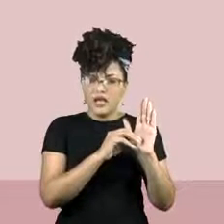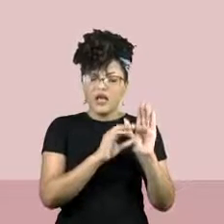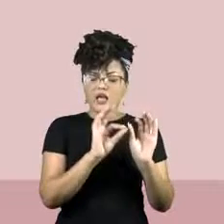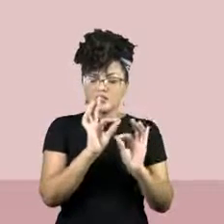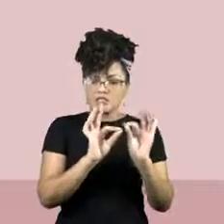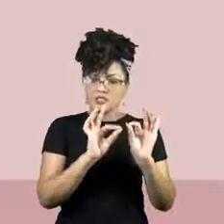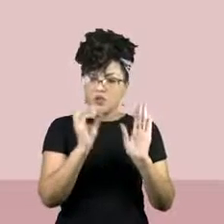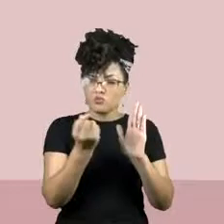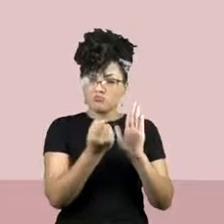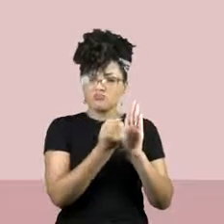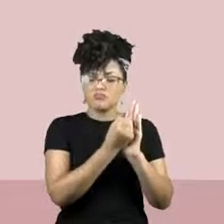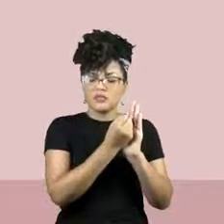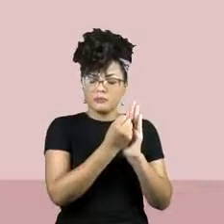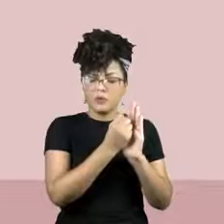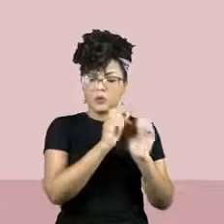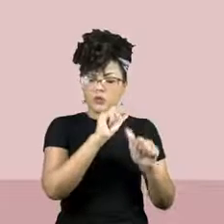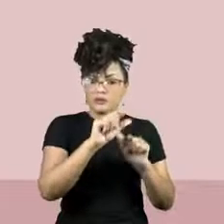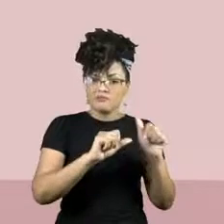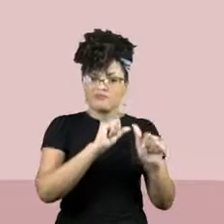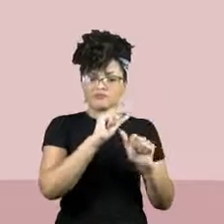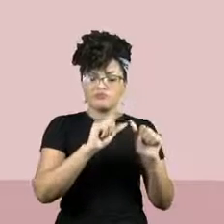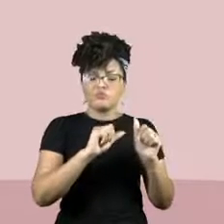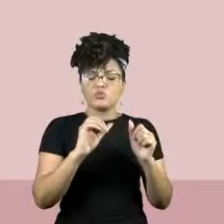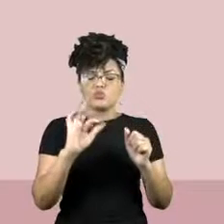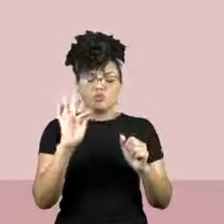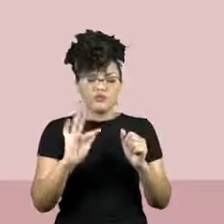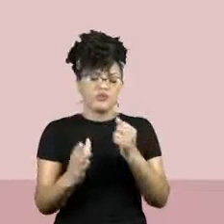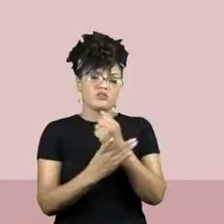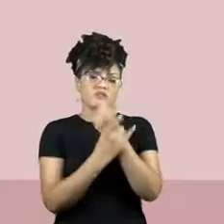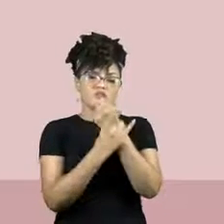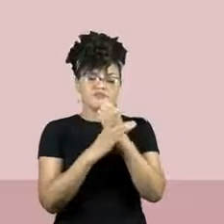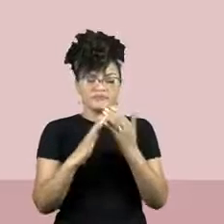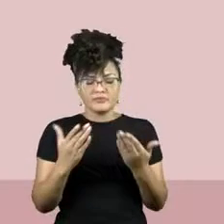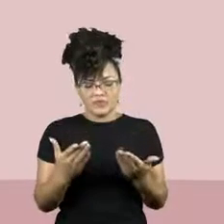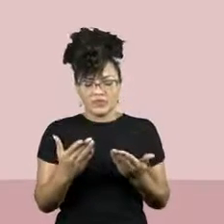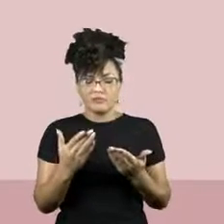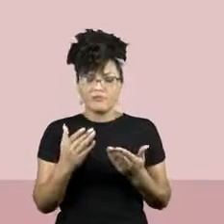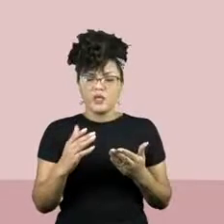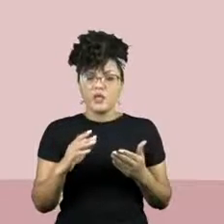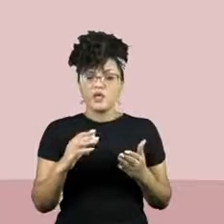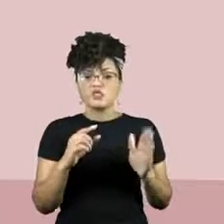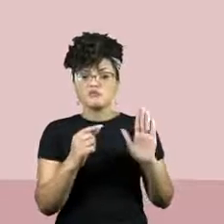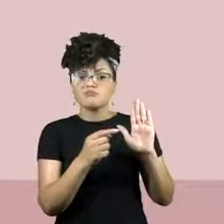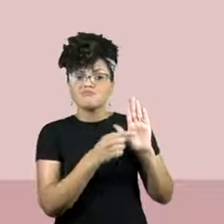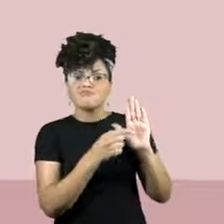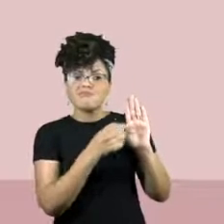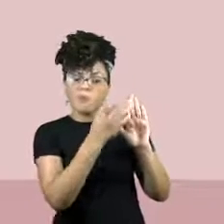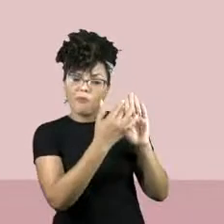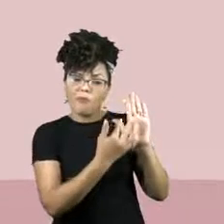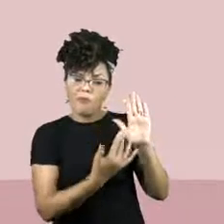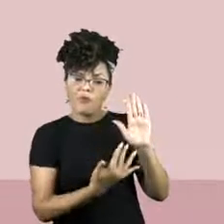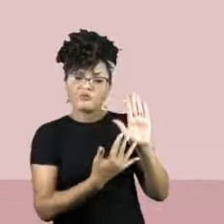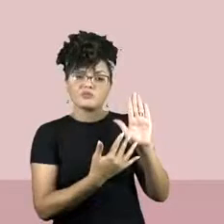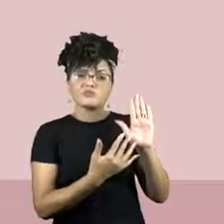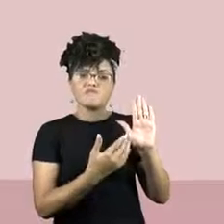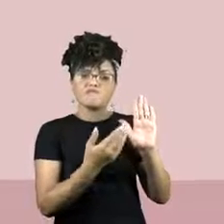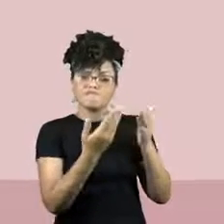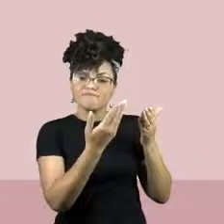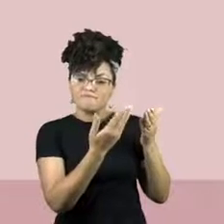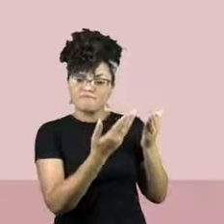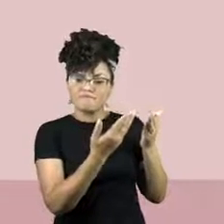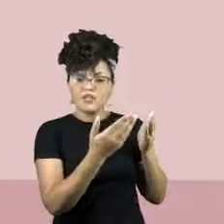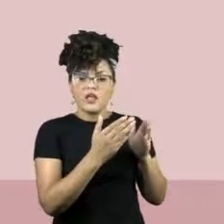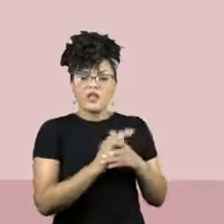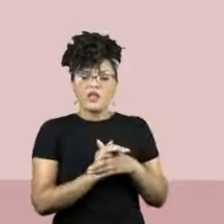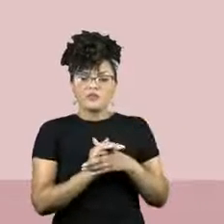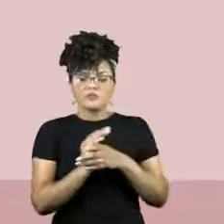Tá? Então, isso aqui é uma definição muito importante. E ele tem algumas coisas interessantes, como uma biblioteca interna, onde ele consegue te